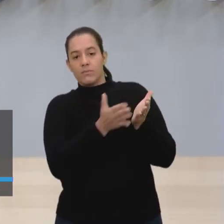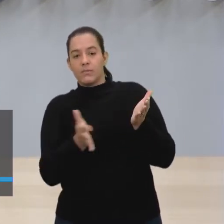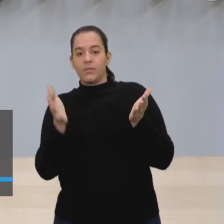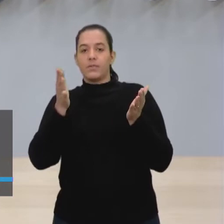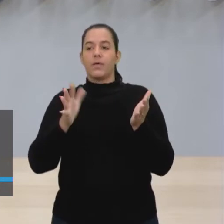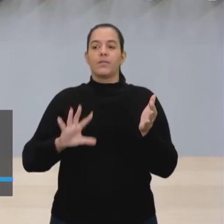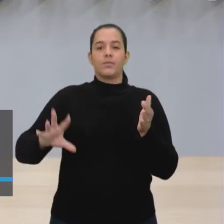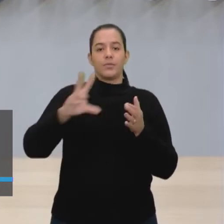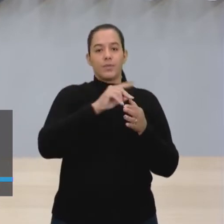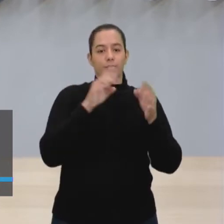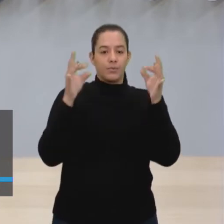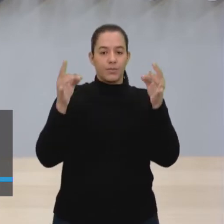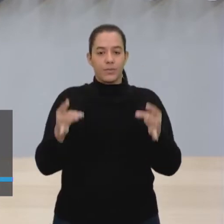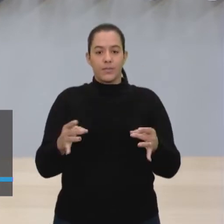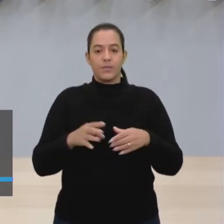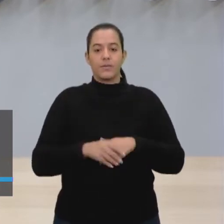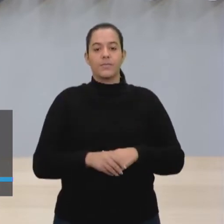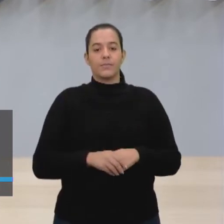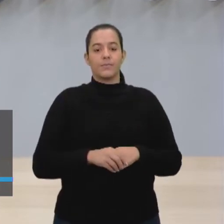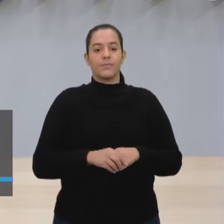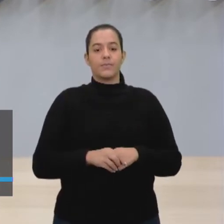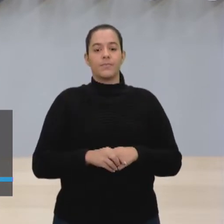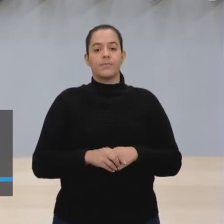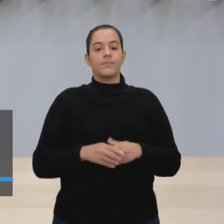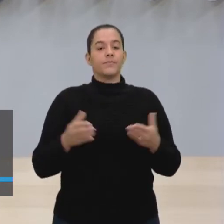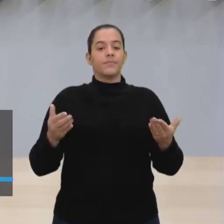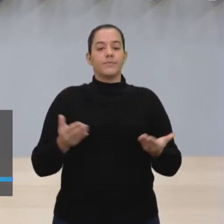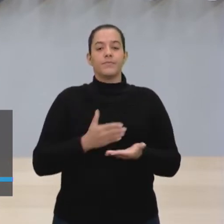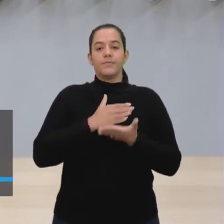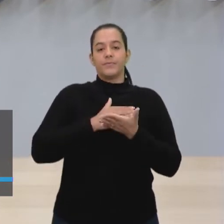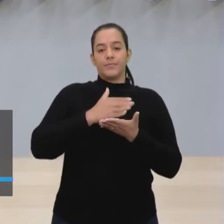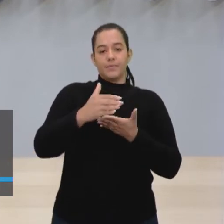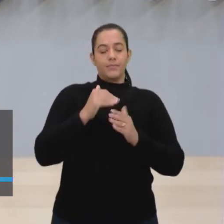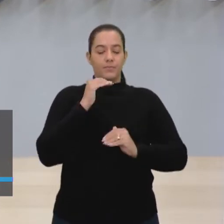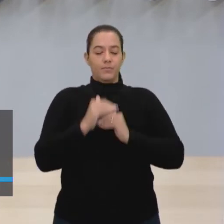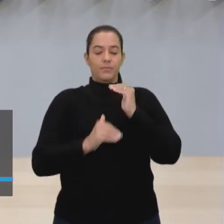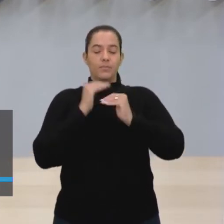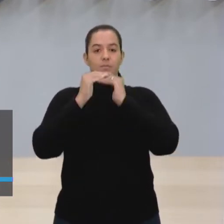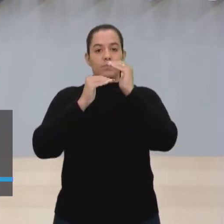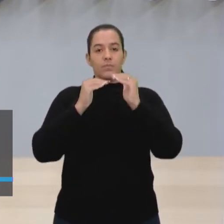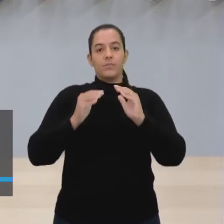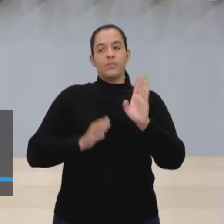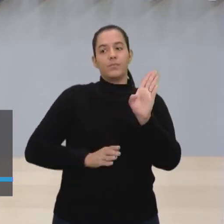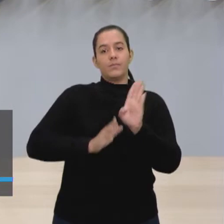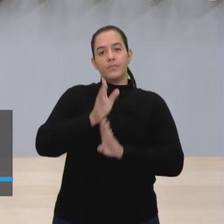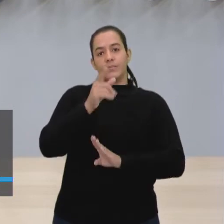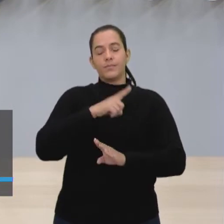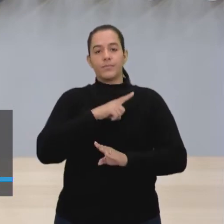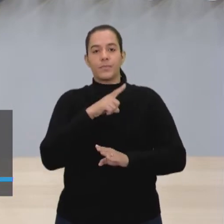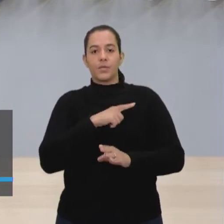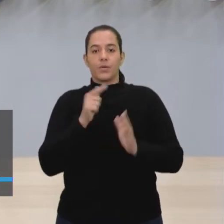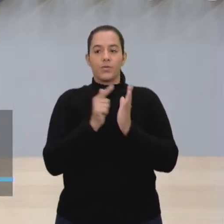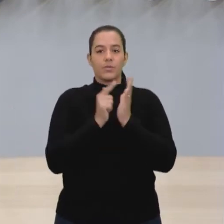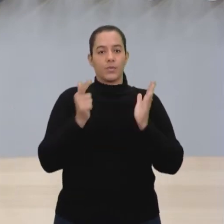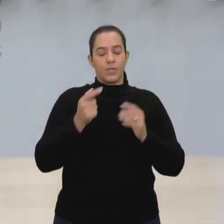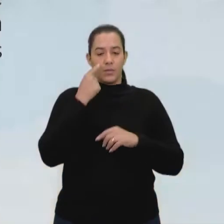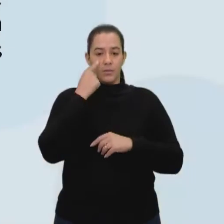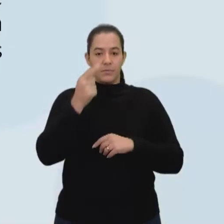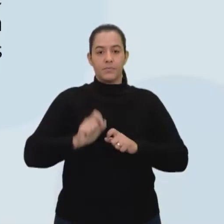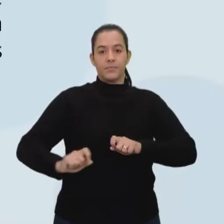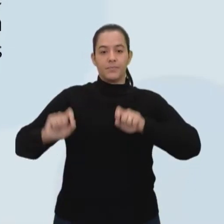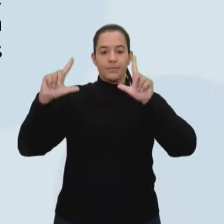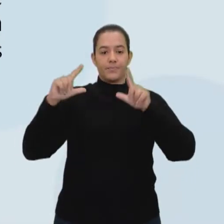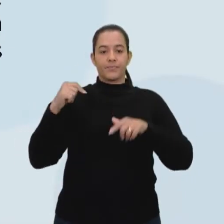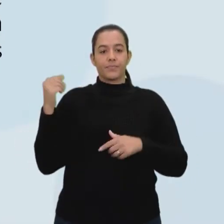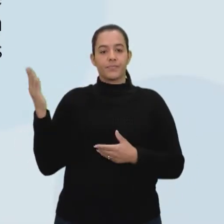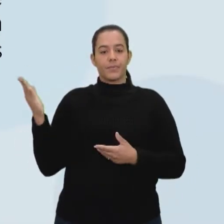mais minuciosidade. Para começar, a gente vai desenvolver aqui o conceito do que é o jornalismo comunitário. Vamos pôr aí na tela,